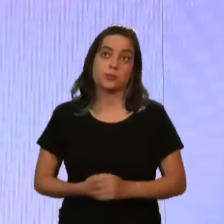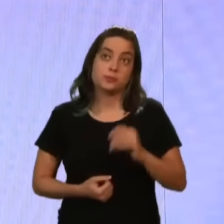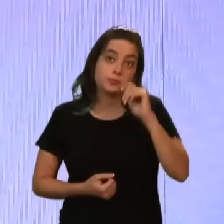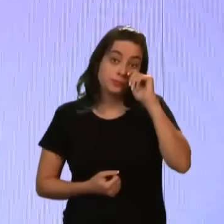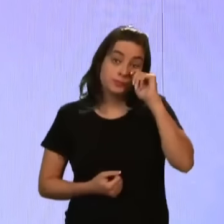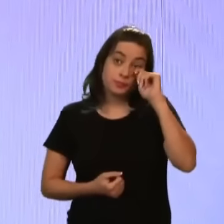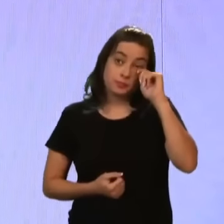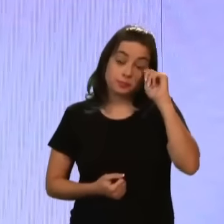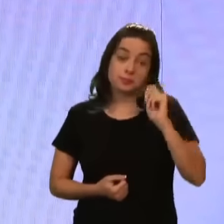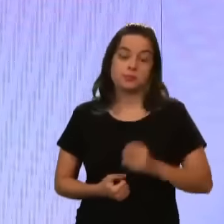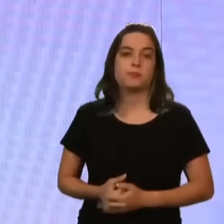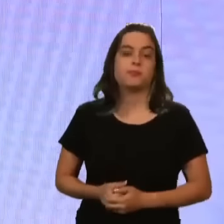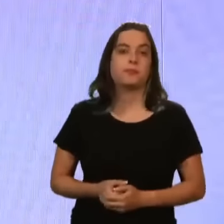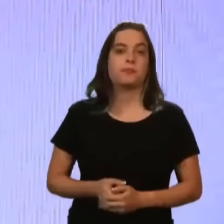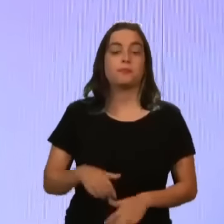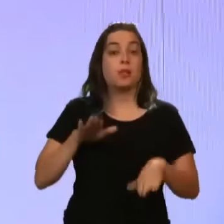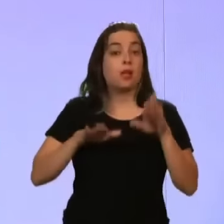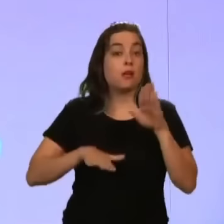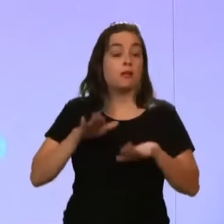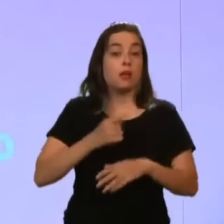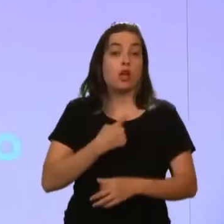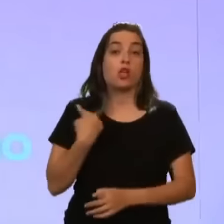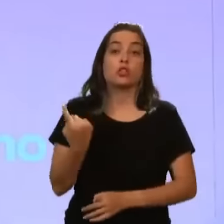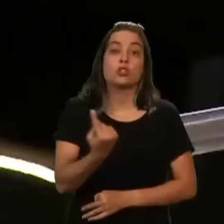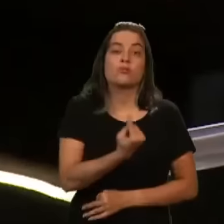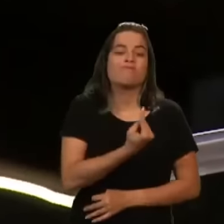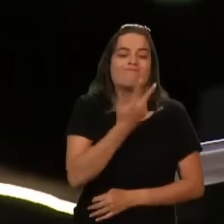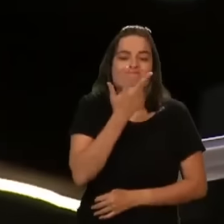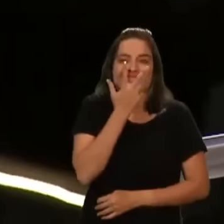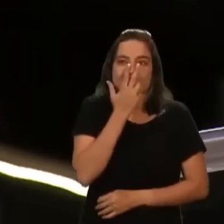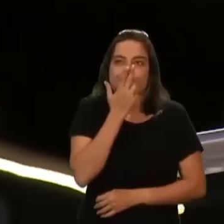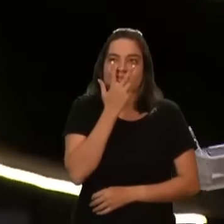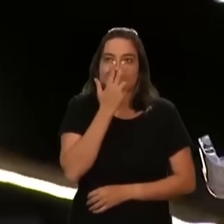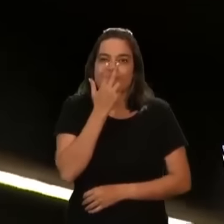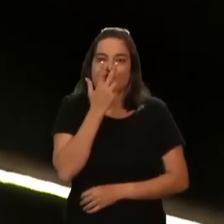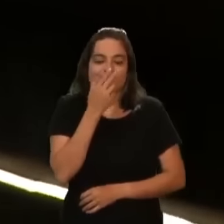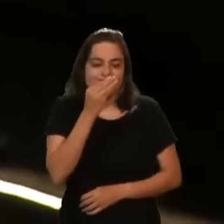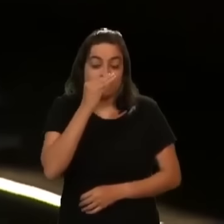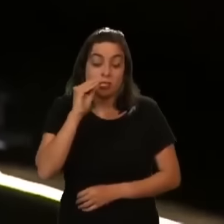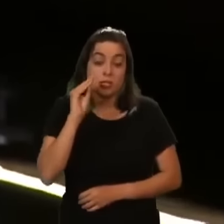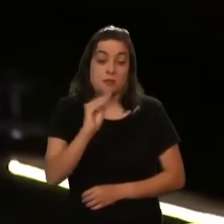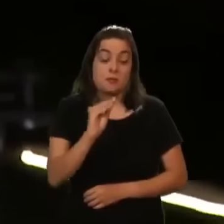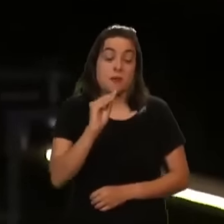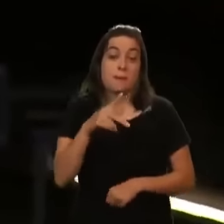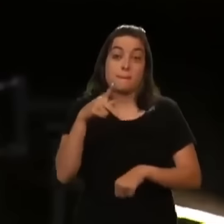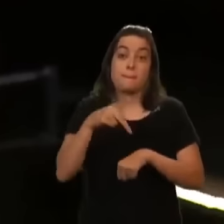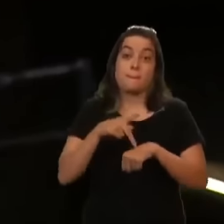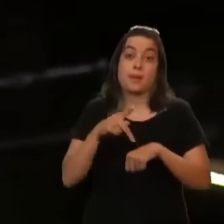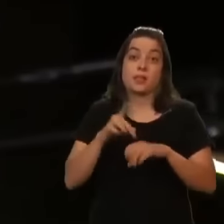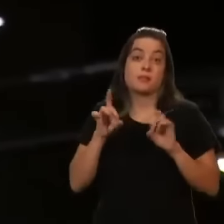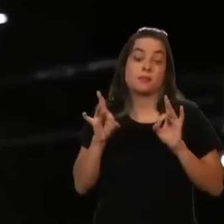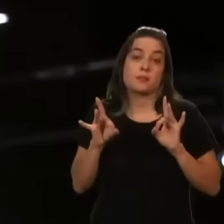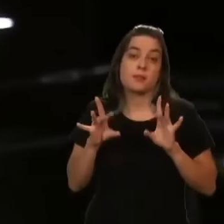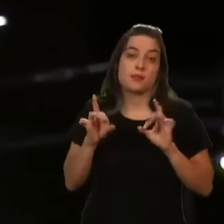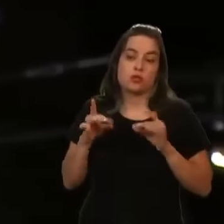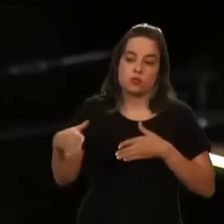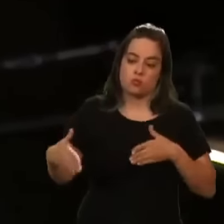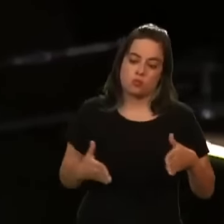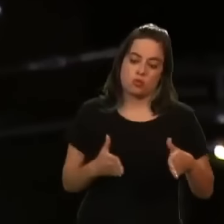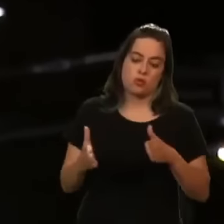Muitas vezes a gente está desprezando as pedras preciosas no nosso